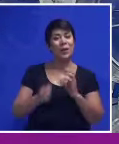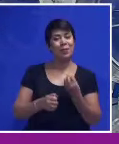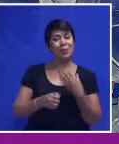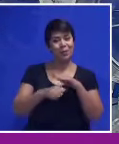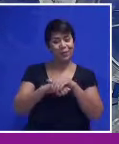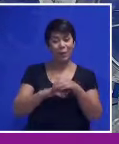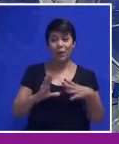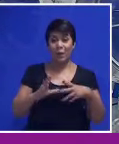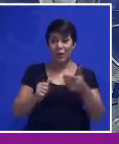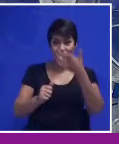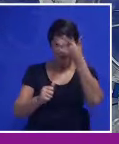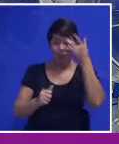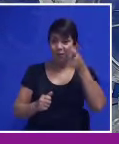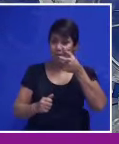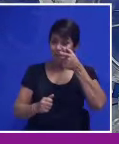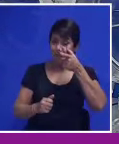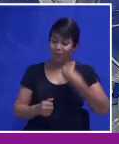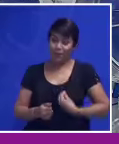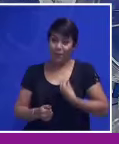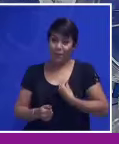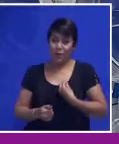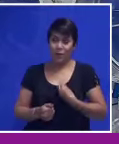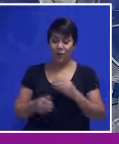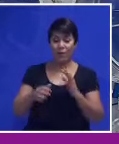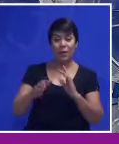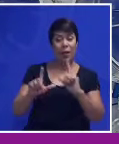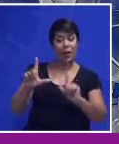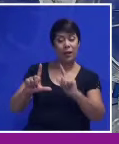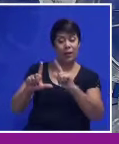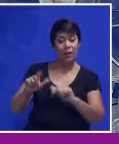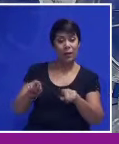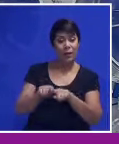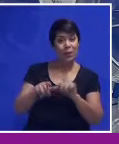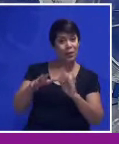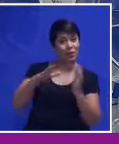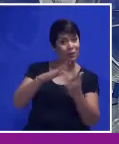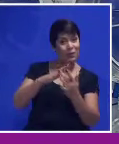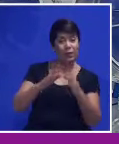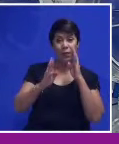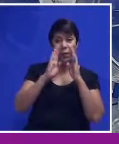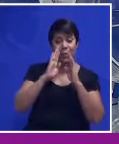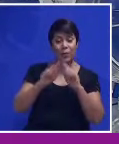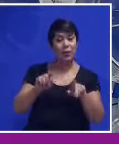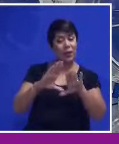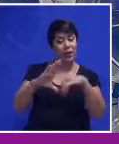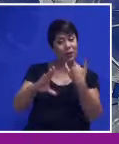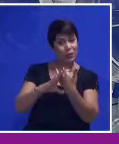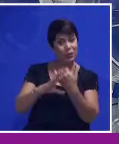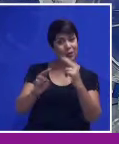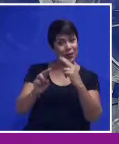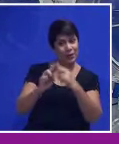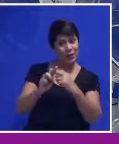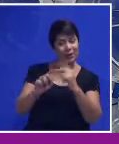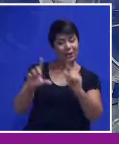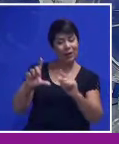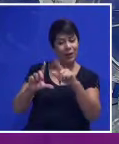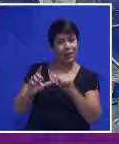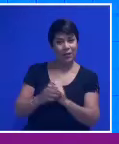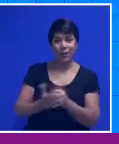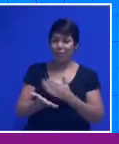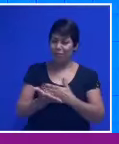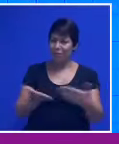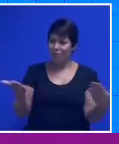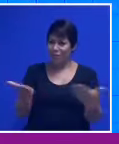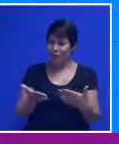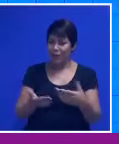Olá, muito boa noite a todos que nos acompanham ao vivo pela Rede TV e também através dos perfis do Facebook e do YouTube da Caixa e da Rede TV.